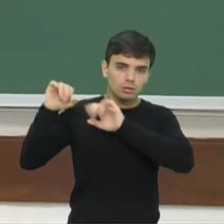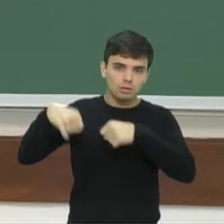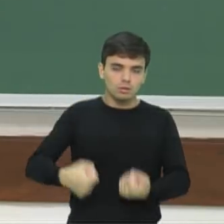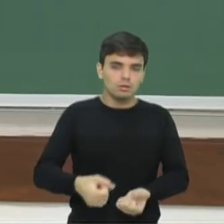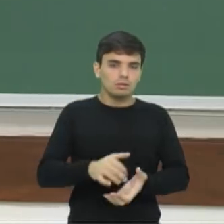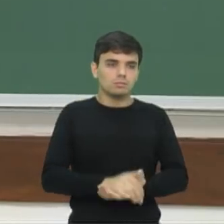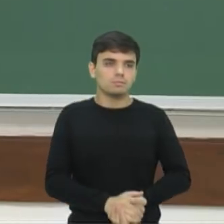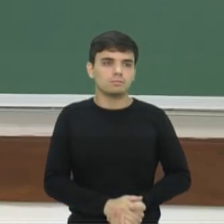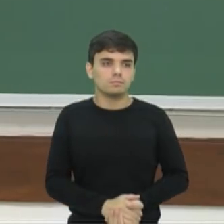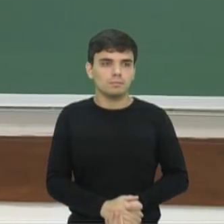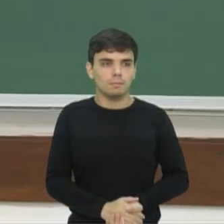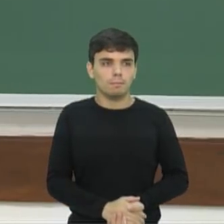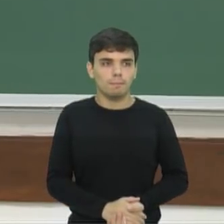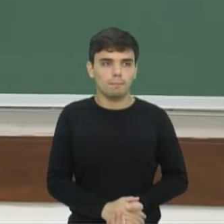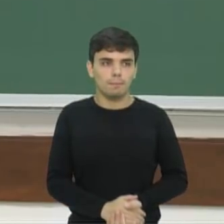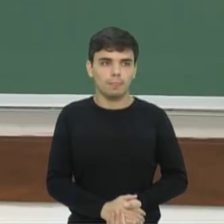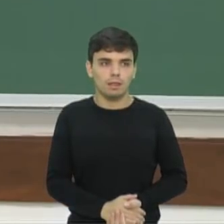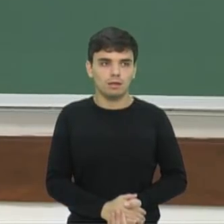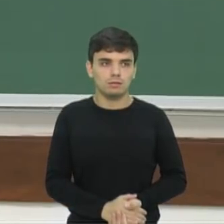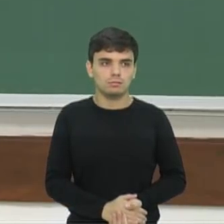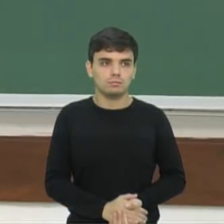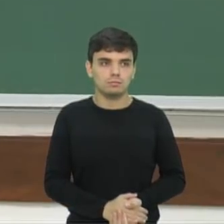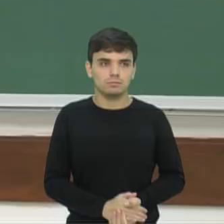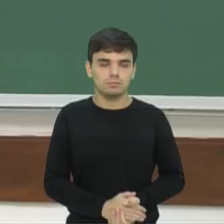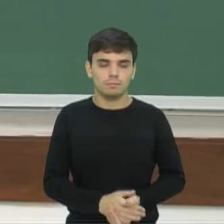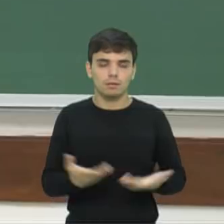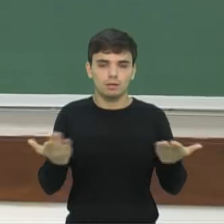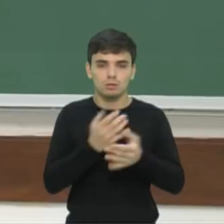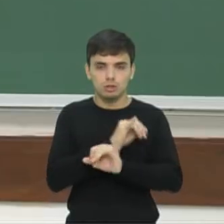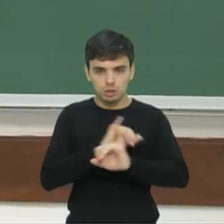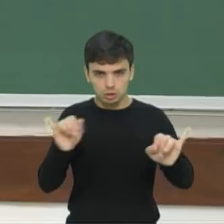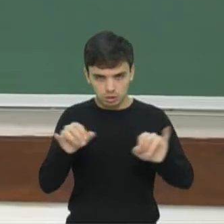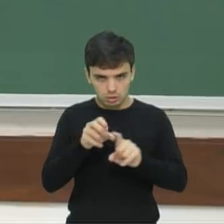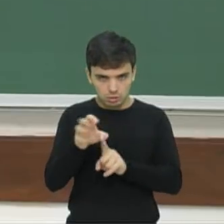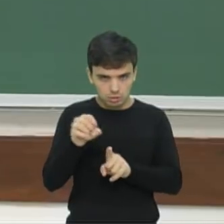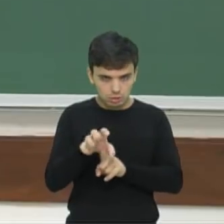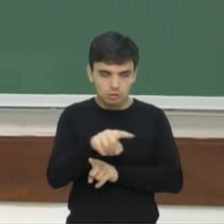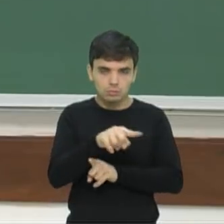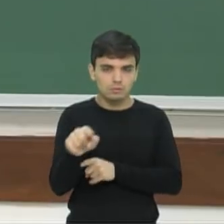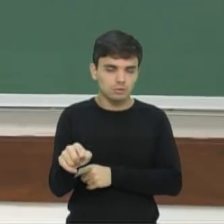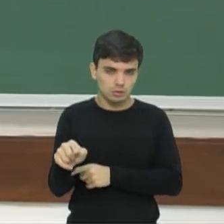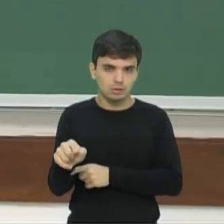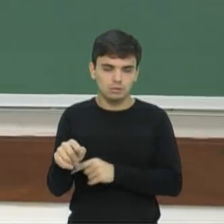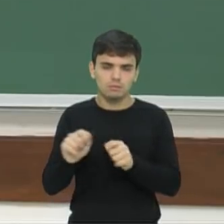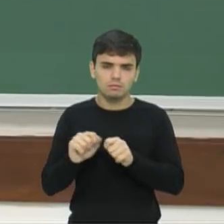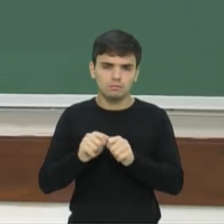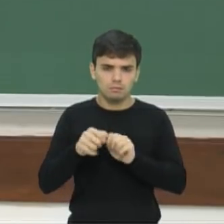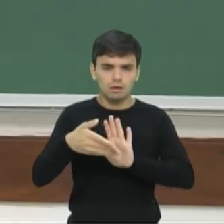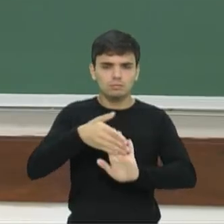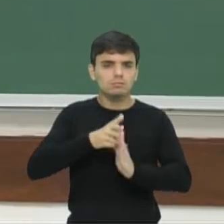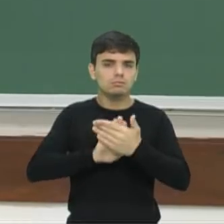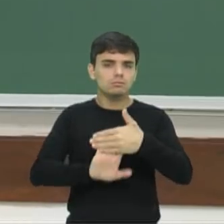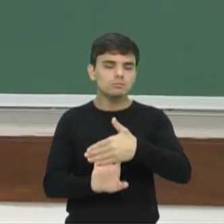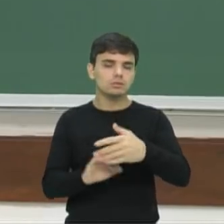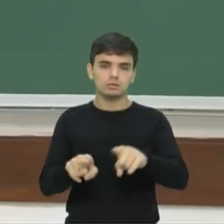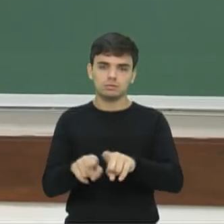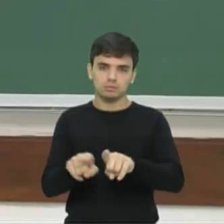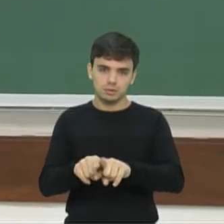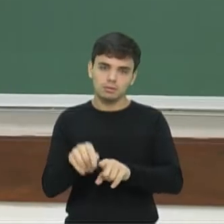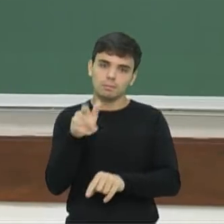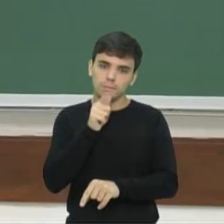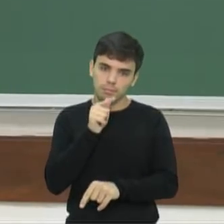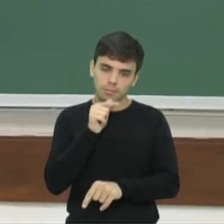você dentro do quadro Saiba Mais. As dicas da aula de hoje, que eu já falei para vocês, né? Então, fica a dica, faz esse movimento, mantenha-se